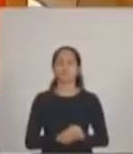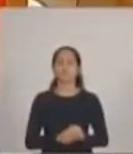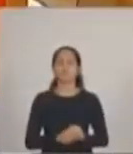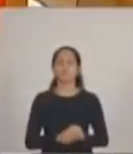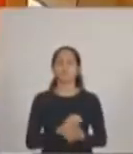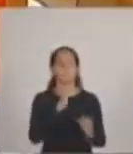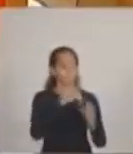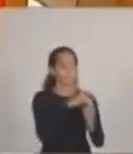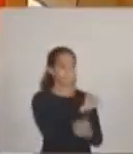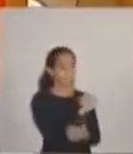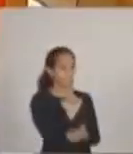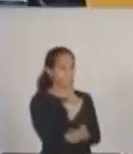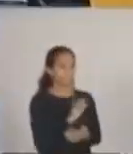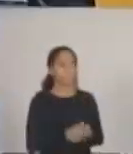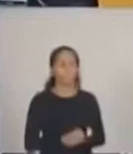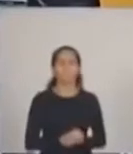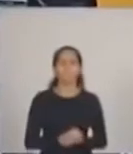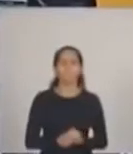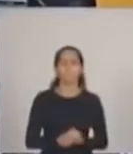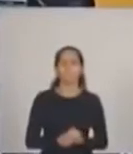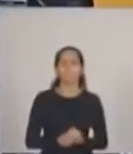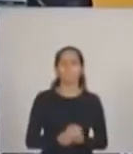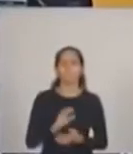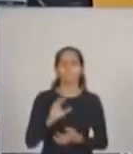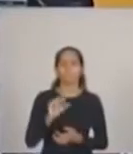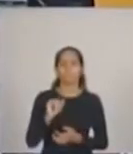Não. Não. Deputado Carlos Von?